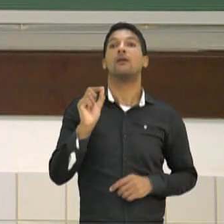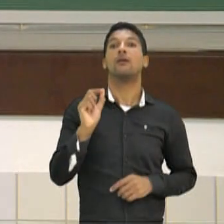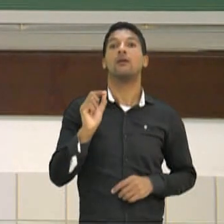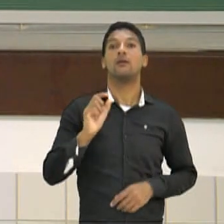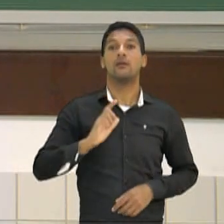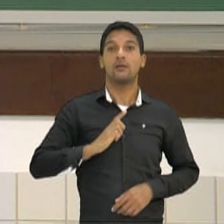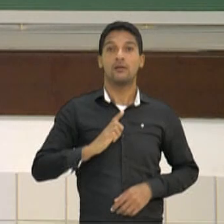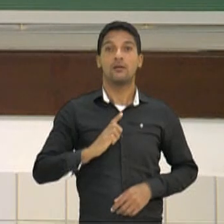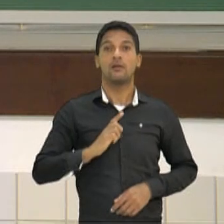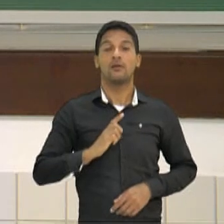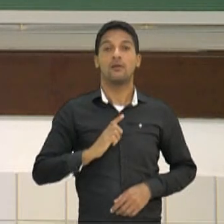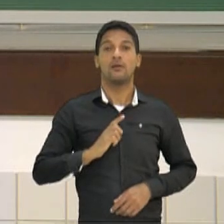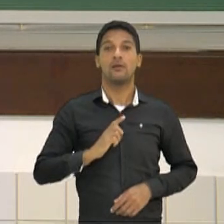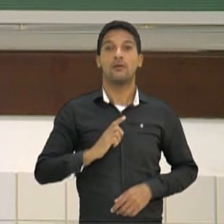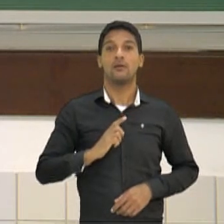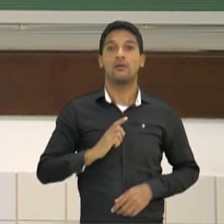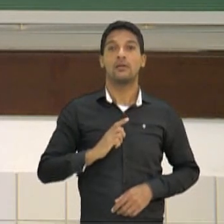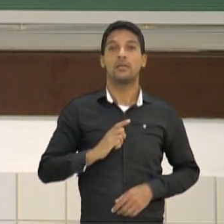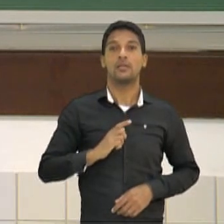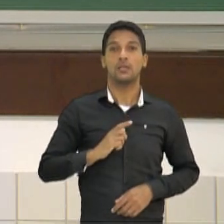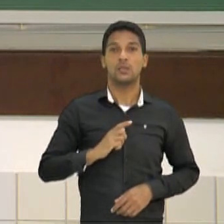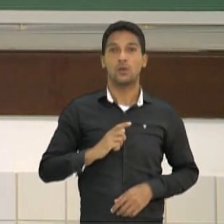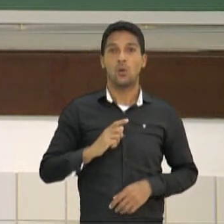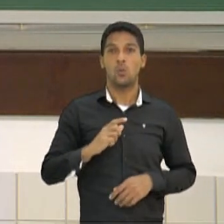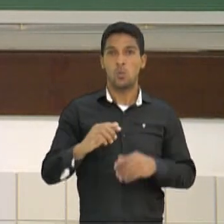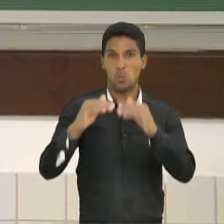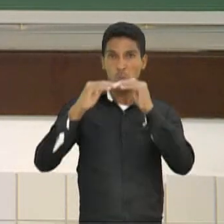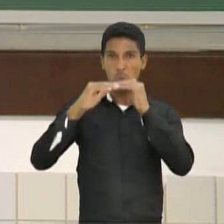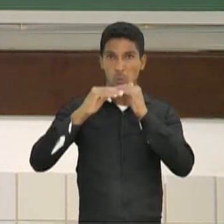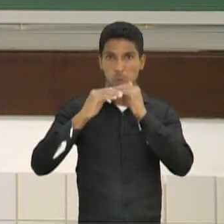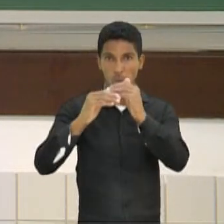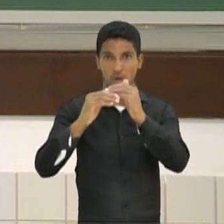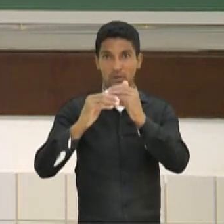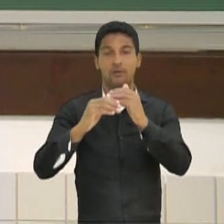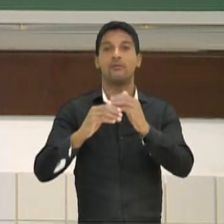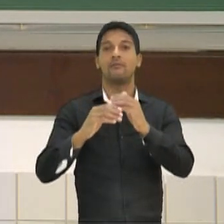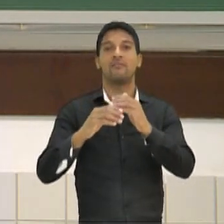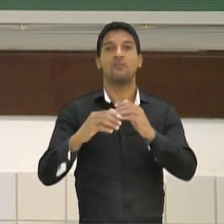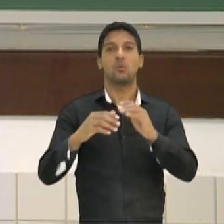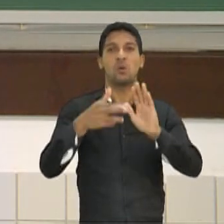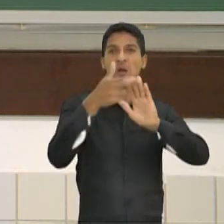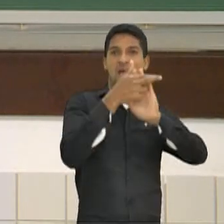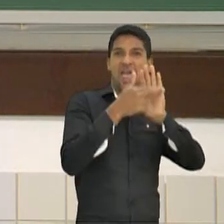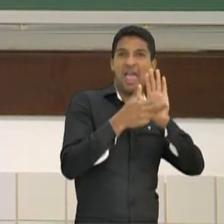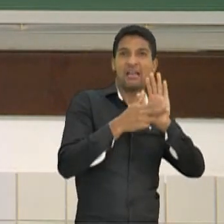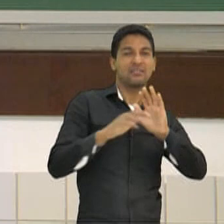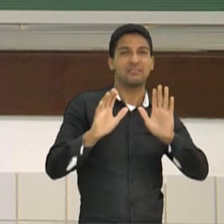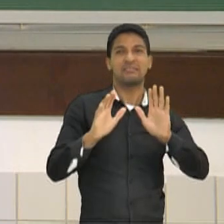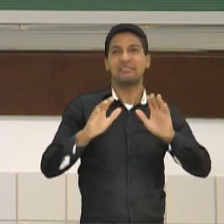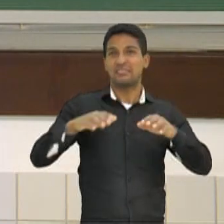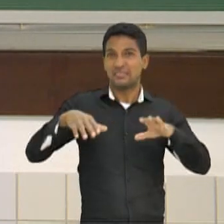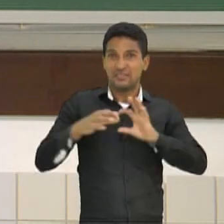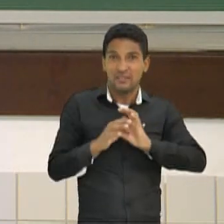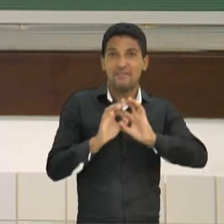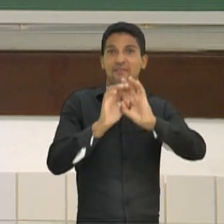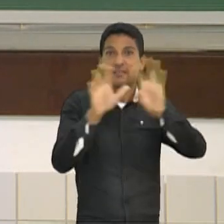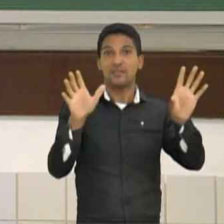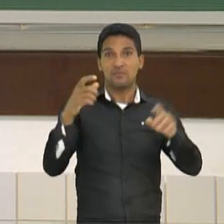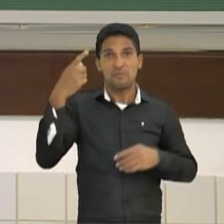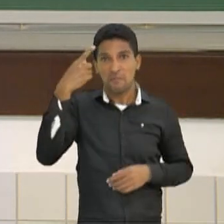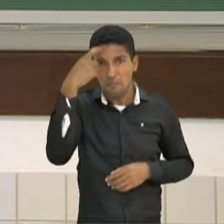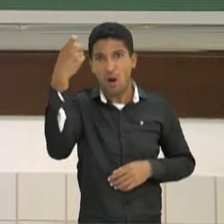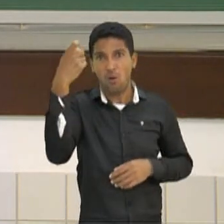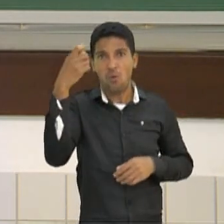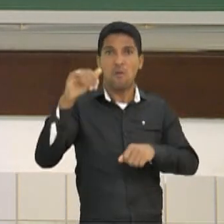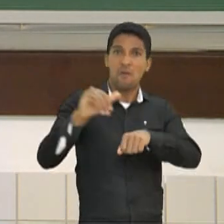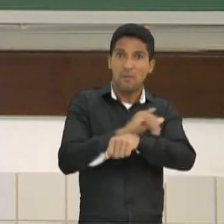quebrar algo mecânico ali, maciço, né? Então, a ideia dele é improvisar mesmo e tornar mais dinâmico as apresentações teatrais. Então,